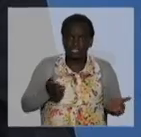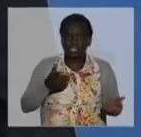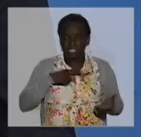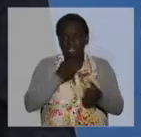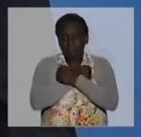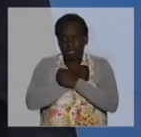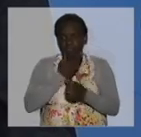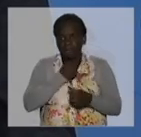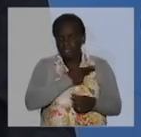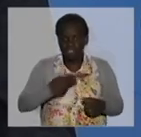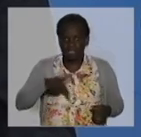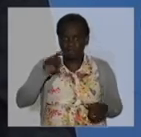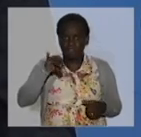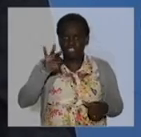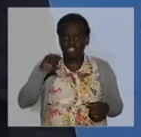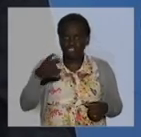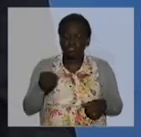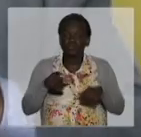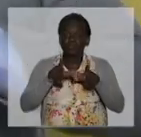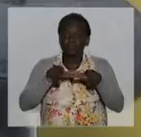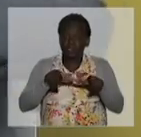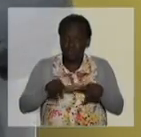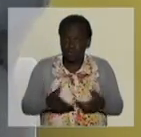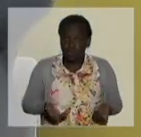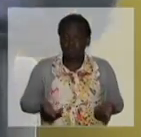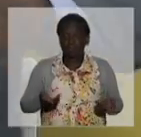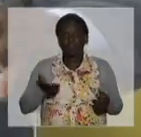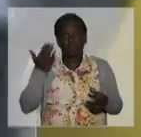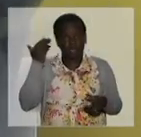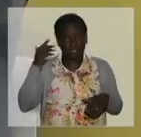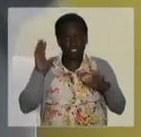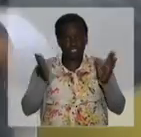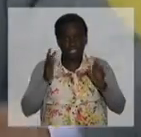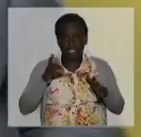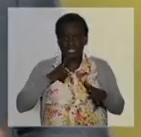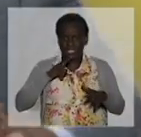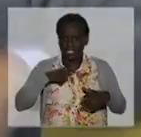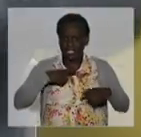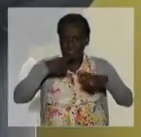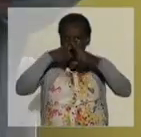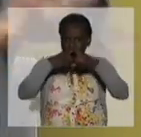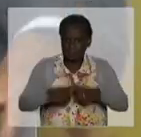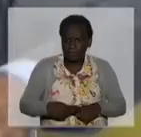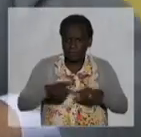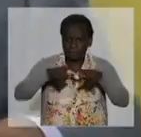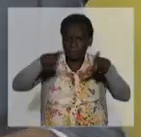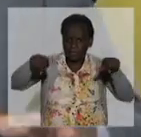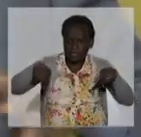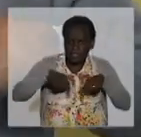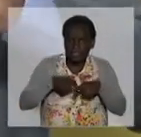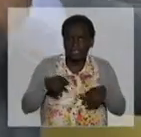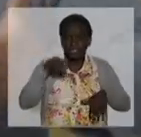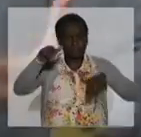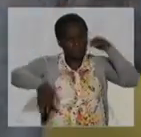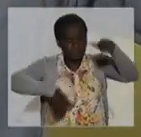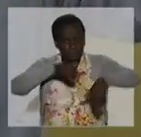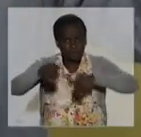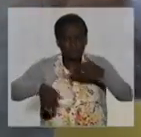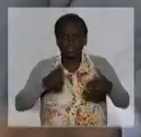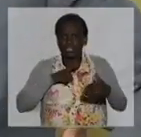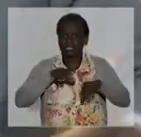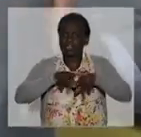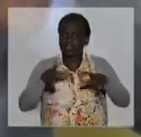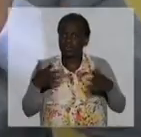Pintinho, presidente do Olaria. Né? Bangu já teve Vila Olímpica, já teve a piscina do Bangu, já teve...